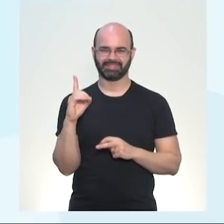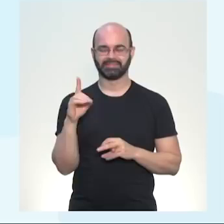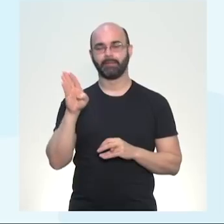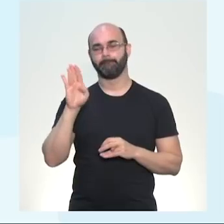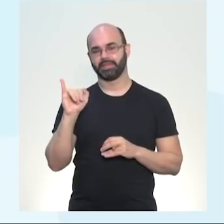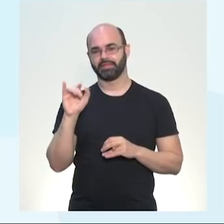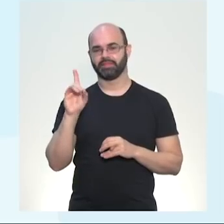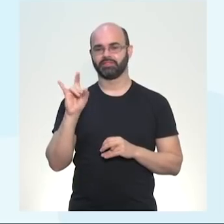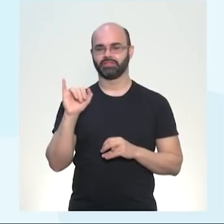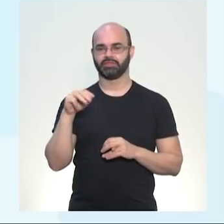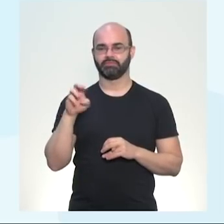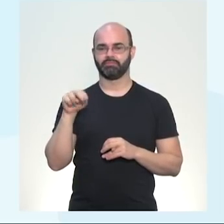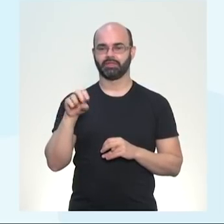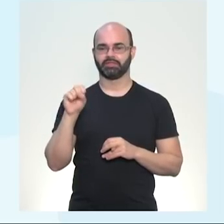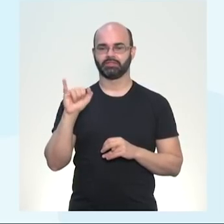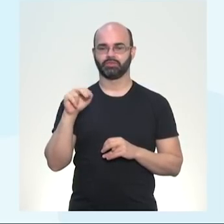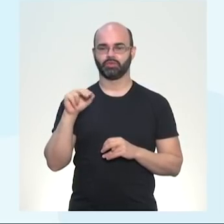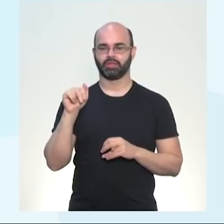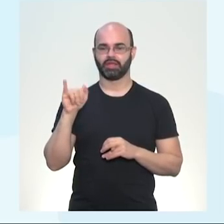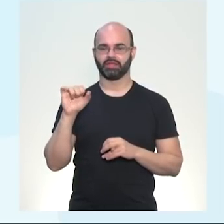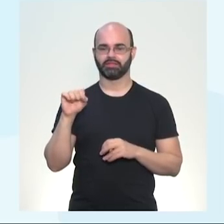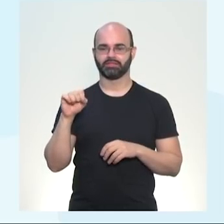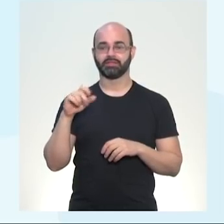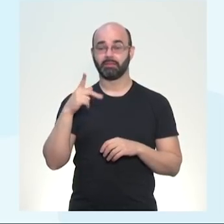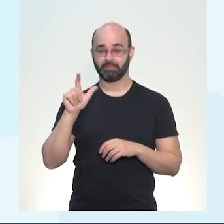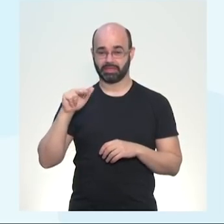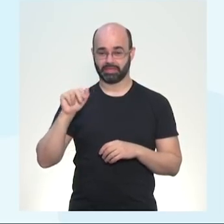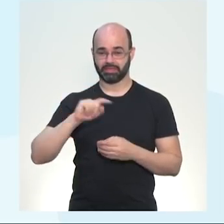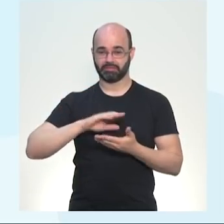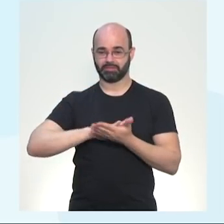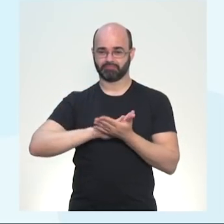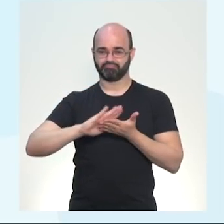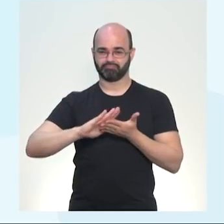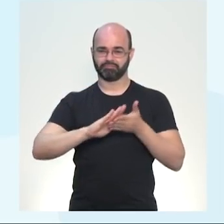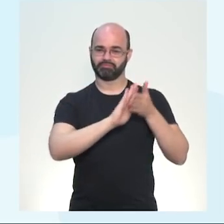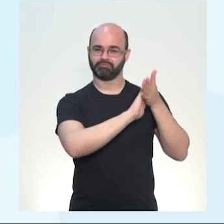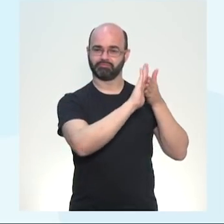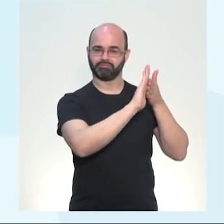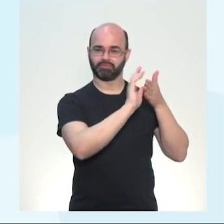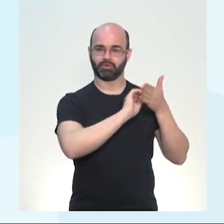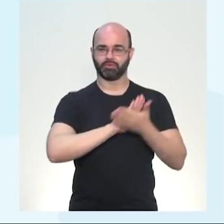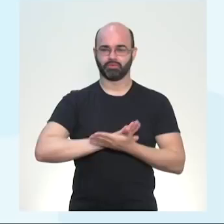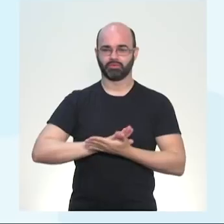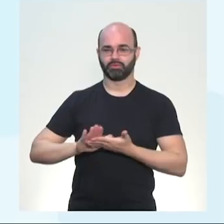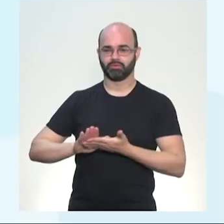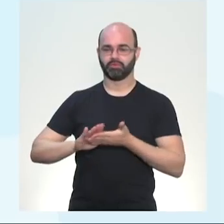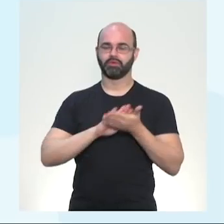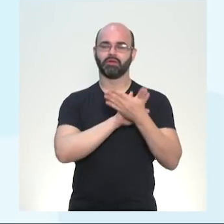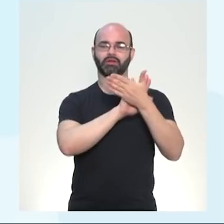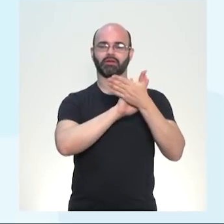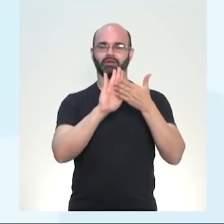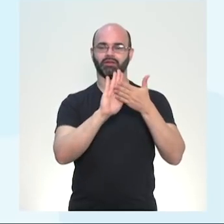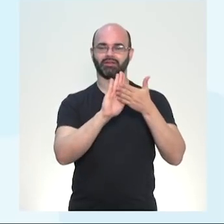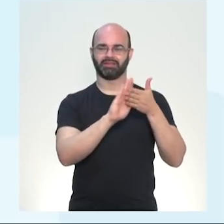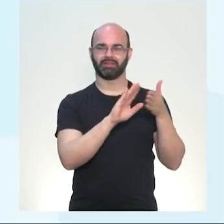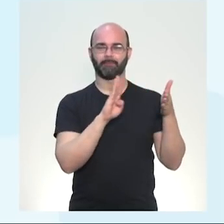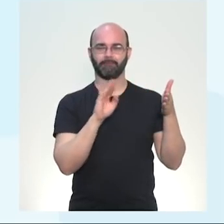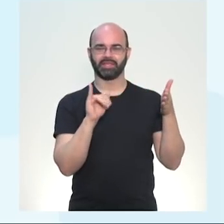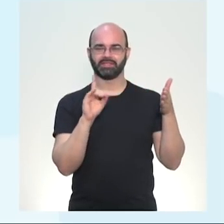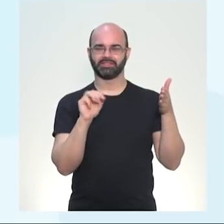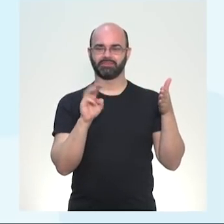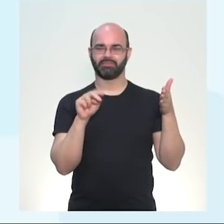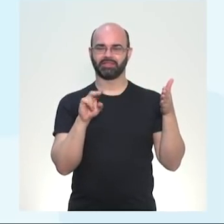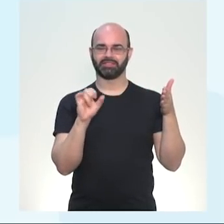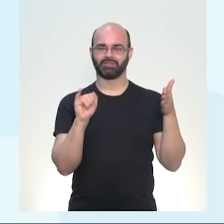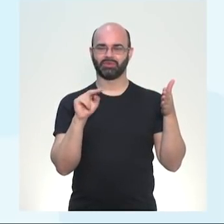dimensões. Ah, legal. Por isso que é plana, ela está no plano, ela está na tela, está Nominho no chão. diferente, né? Bidimensional. Bidimensional, é